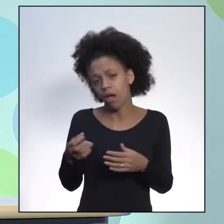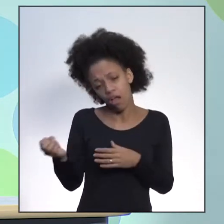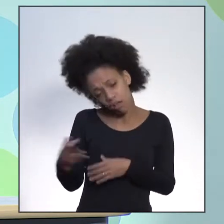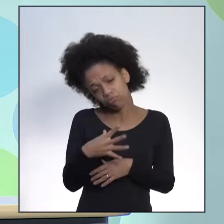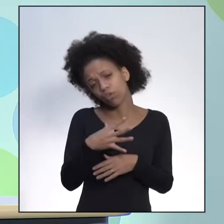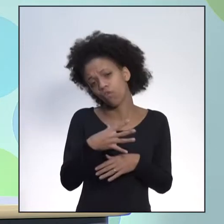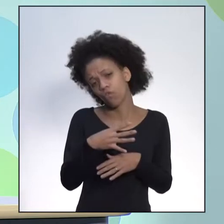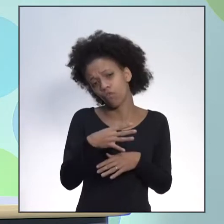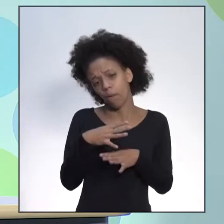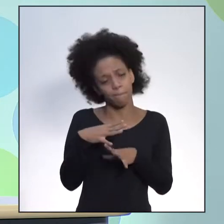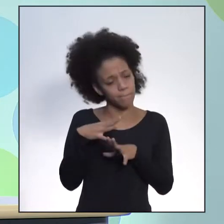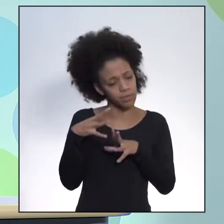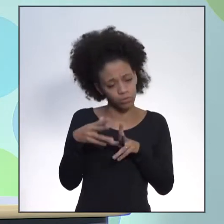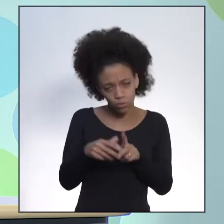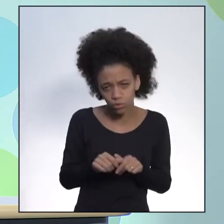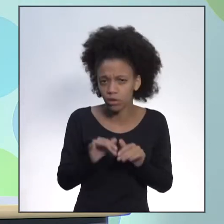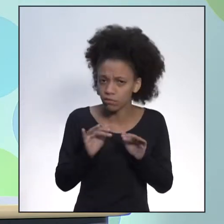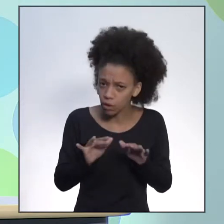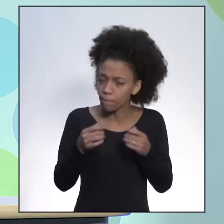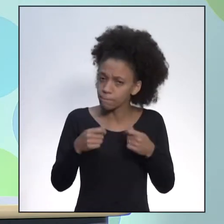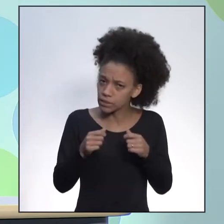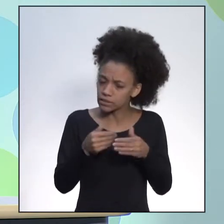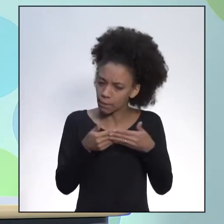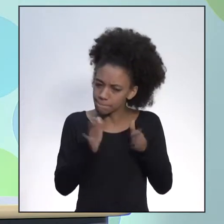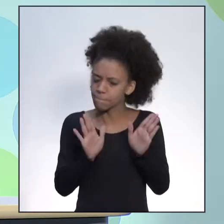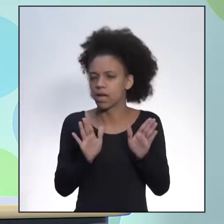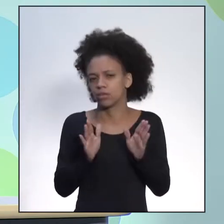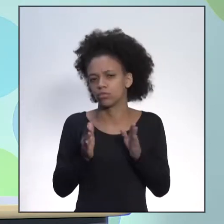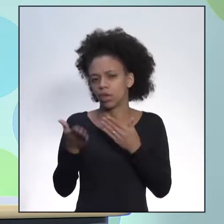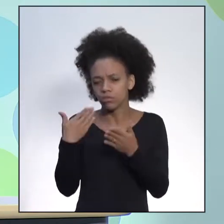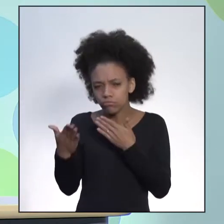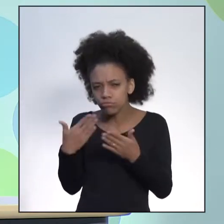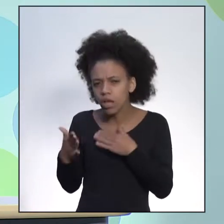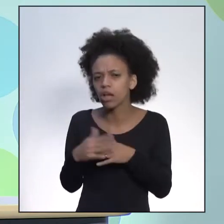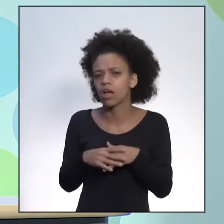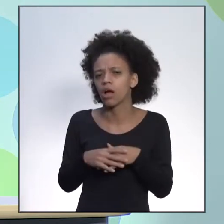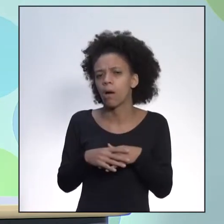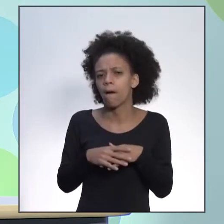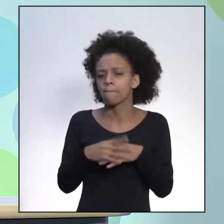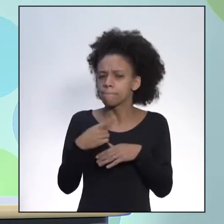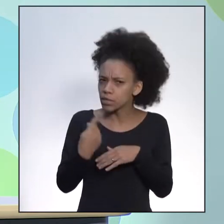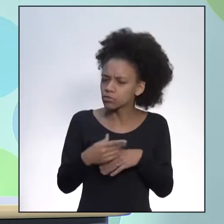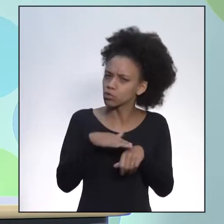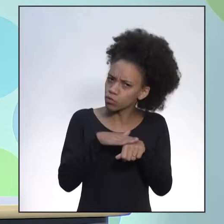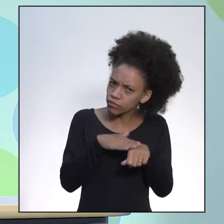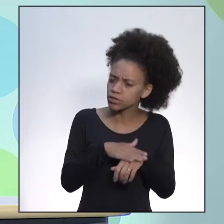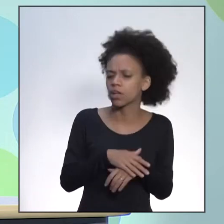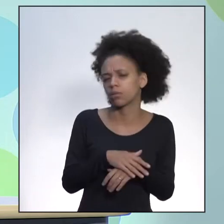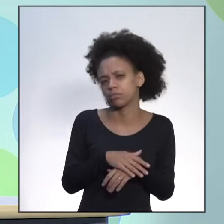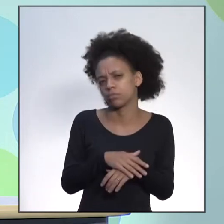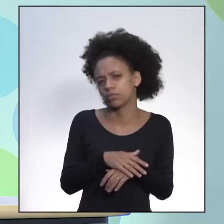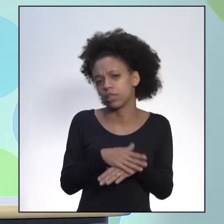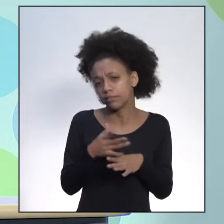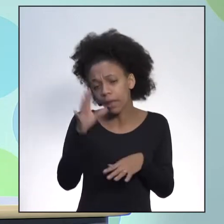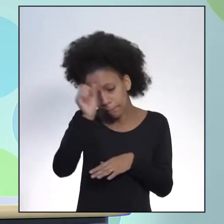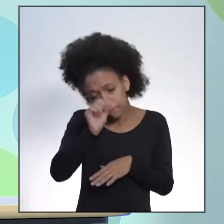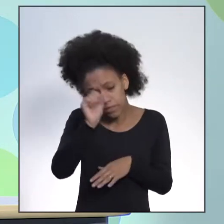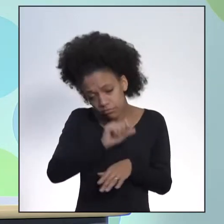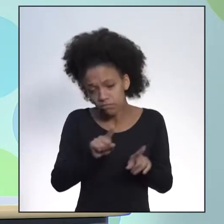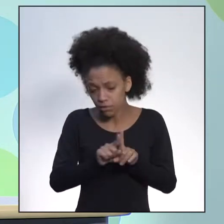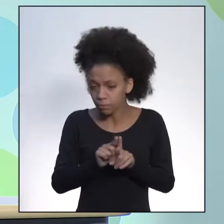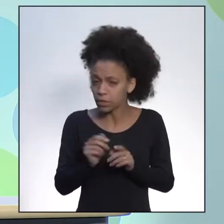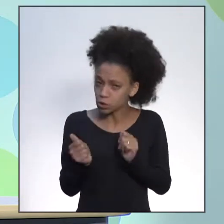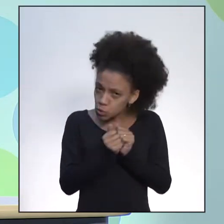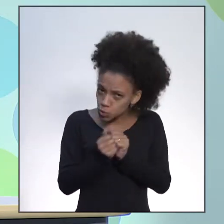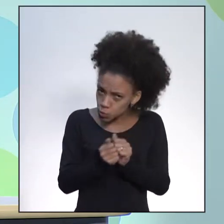para todo mundo, né? Então a gente tem que estar aberto aí ao diálogo para a gente poder conversar e aprender junto com